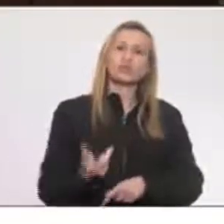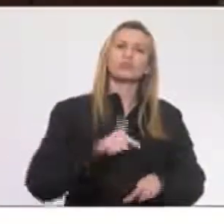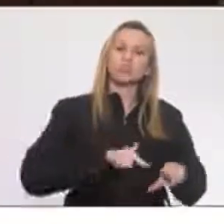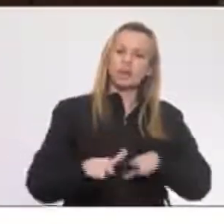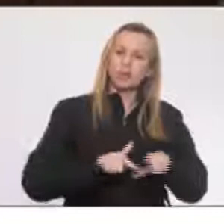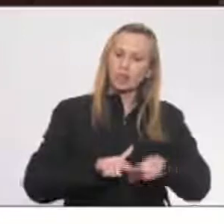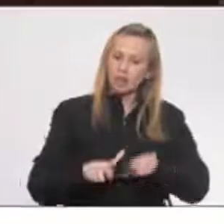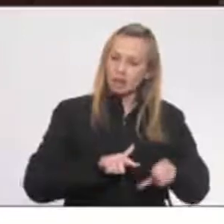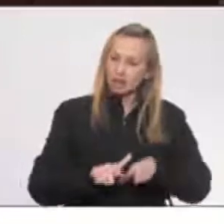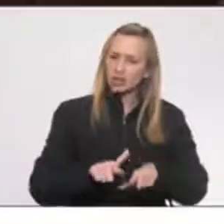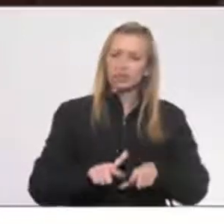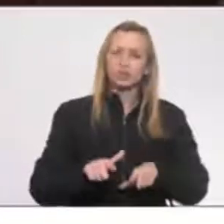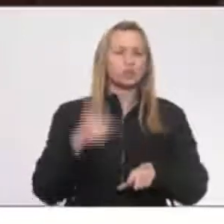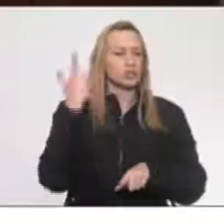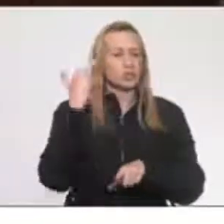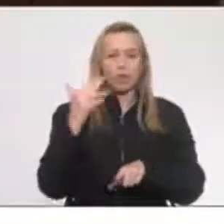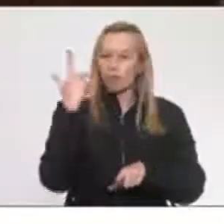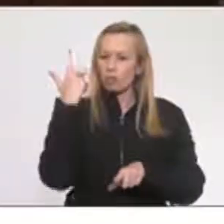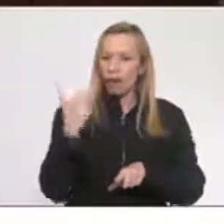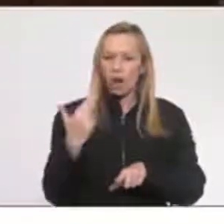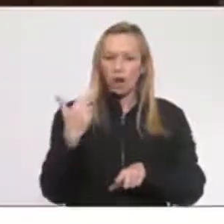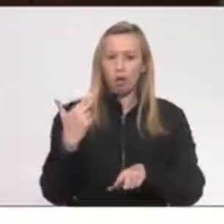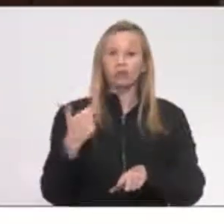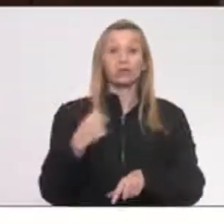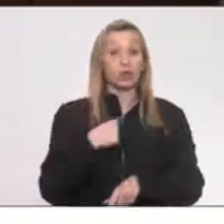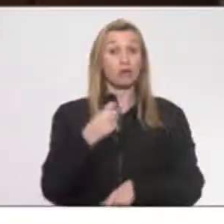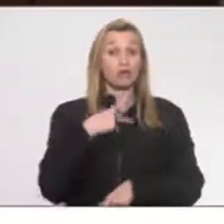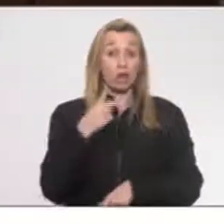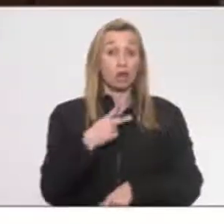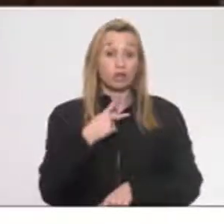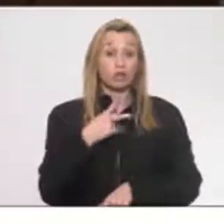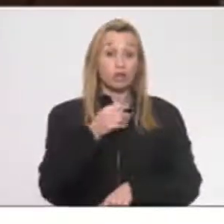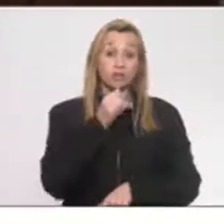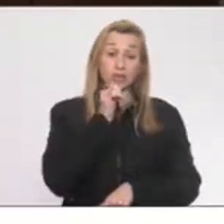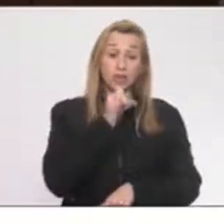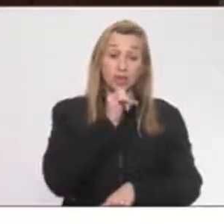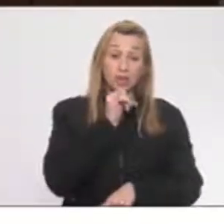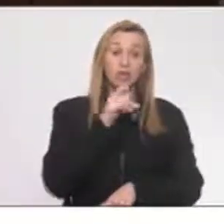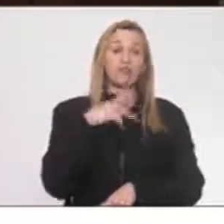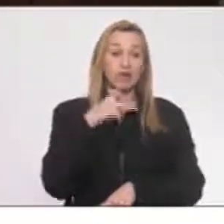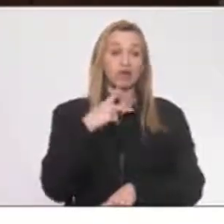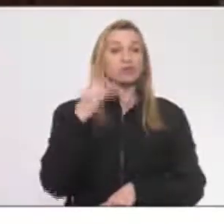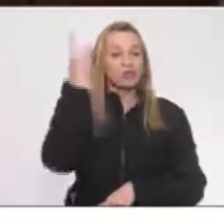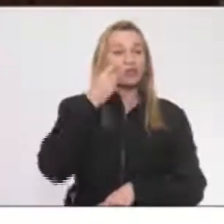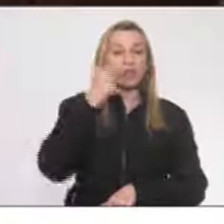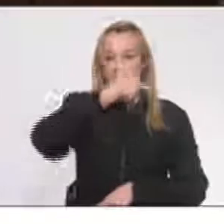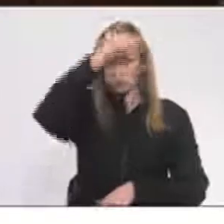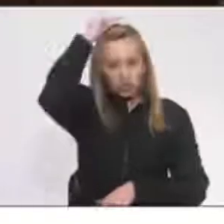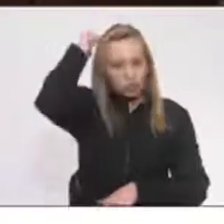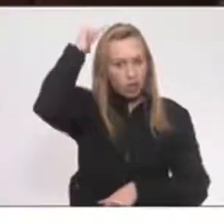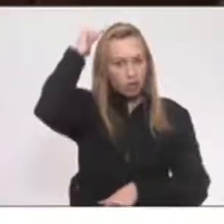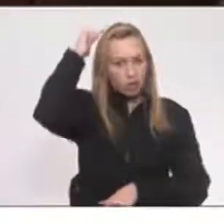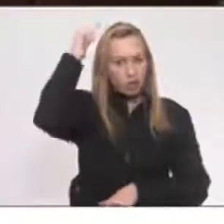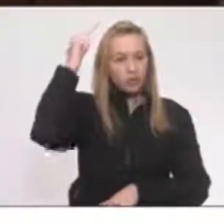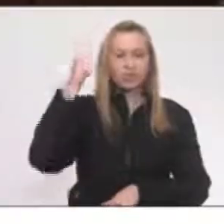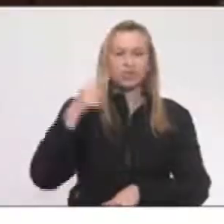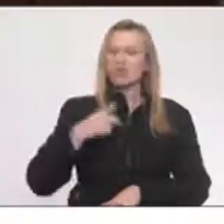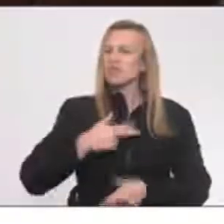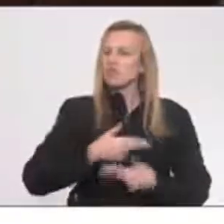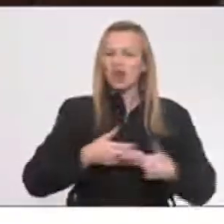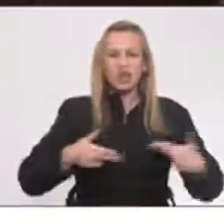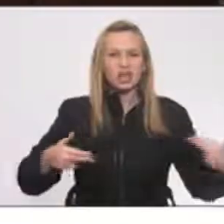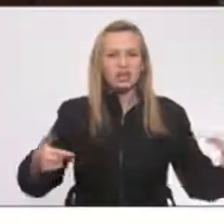trabalhando habitualmente. E aqui falo, por exemplo, cito o deputado Luiz Paulo, que cruzei por